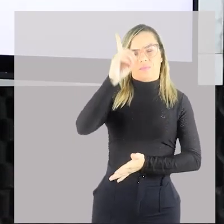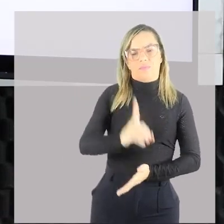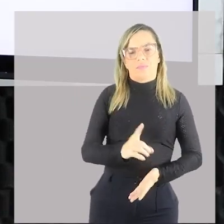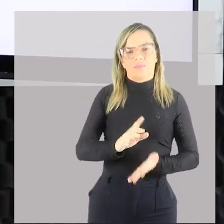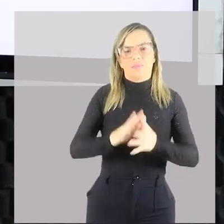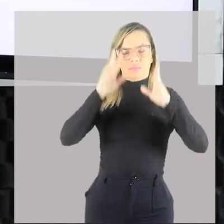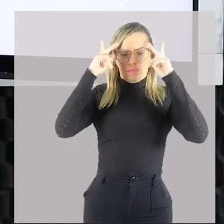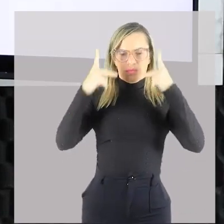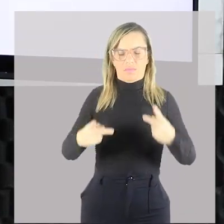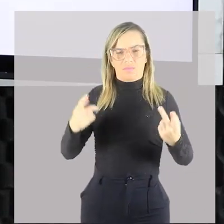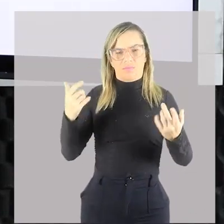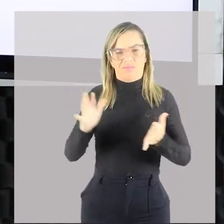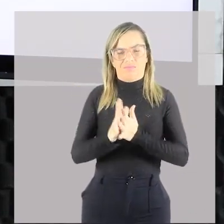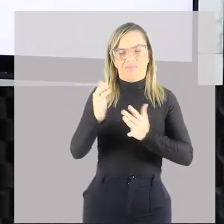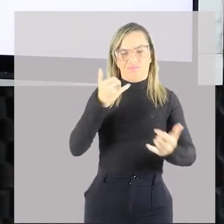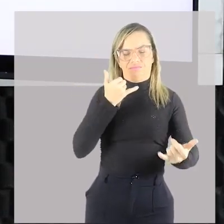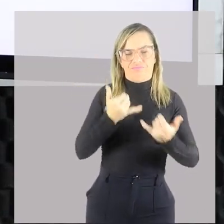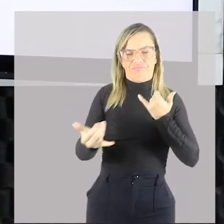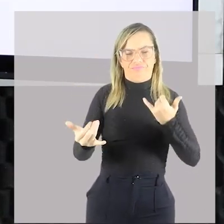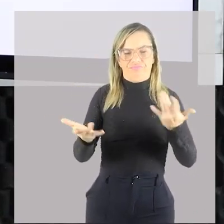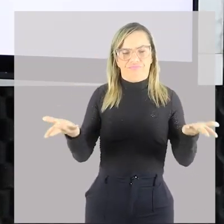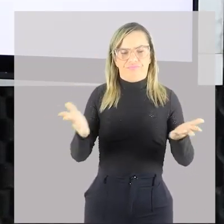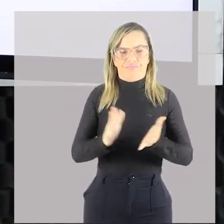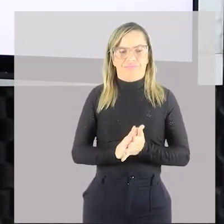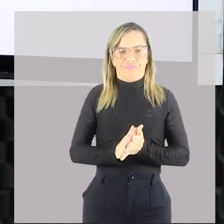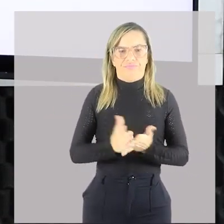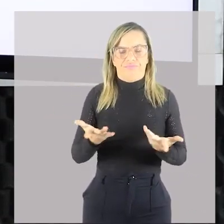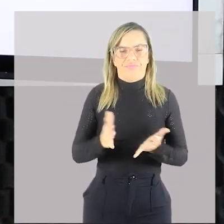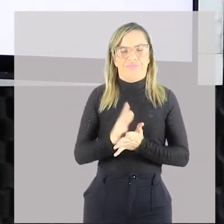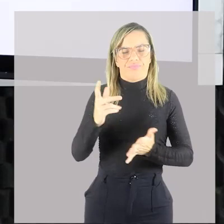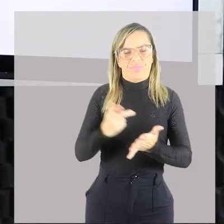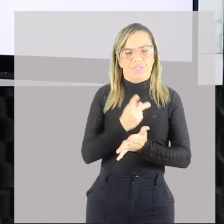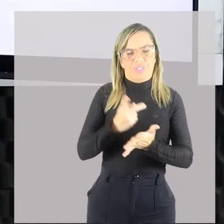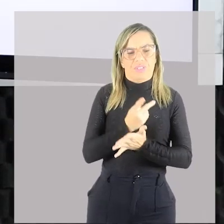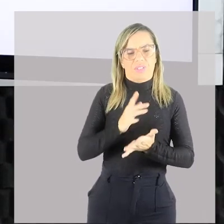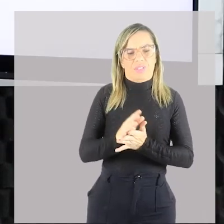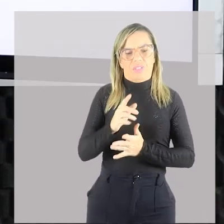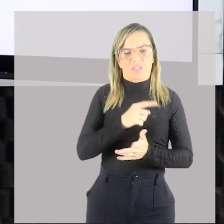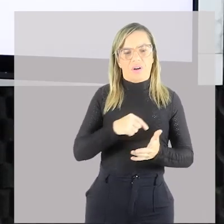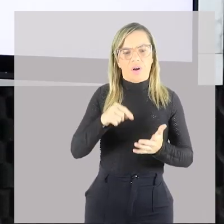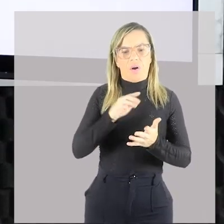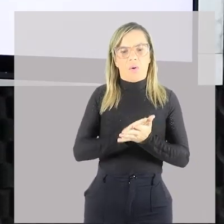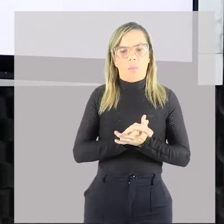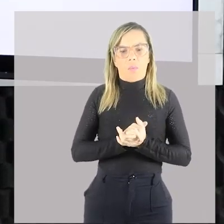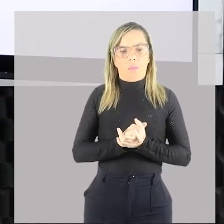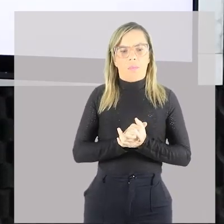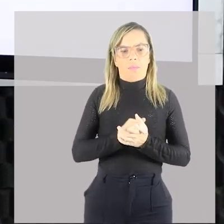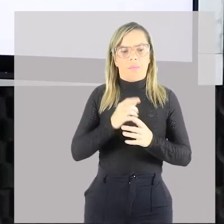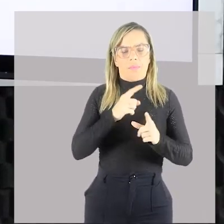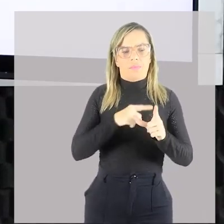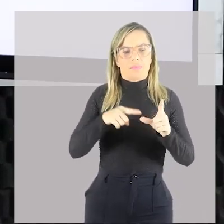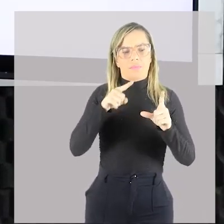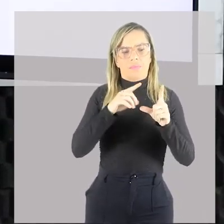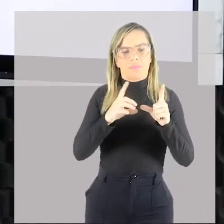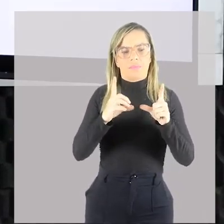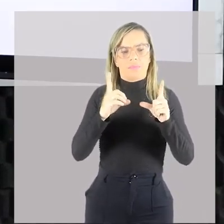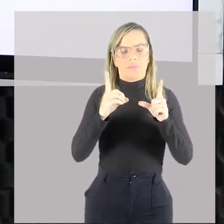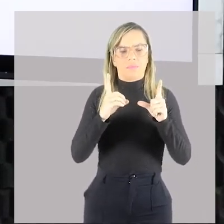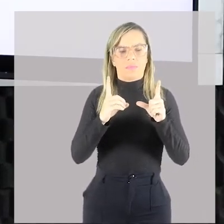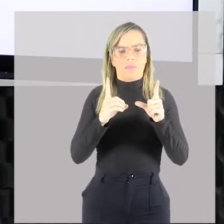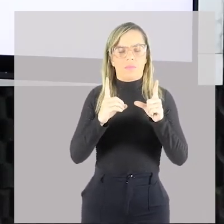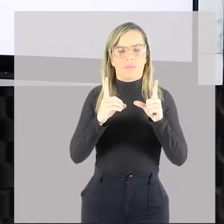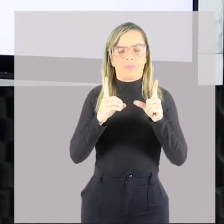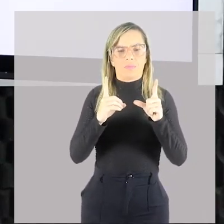uma afronta. E faz intervenção na ordem social para legitimar as relações externas da vida do homem e sociedade.